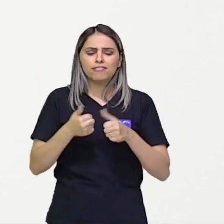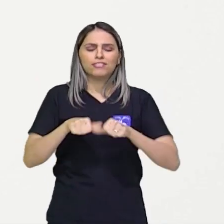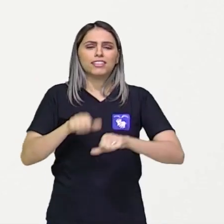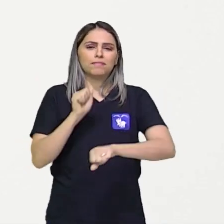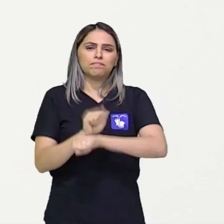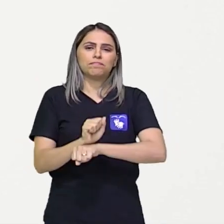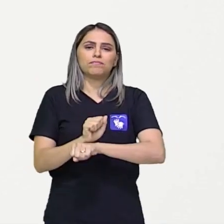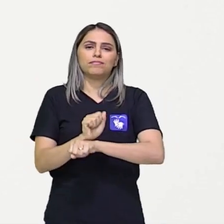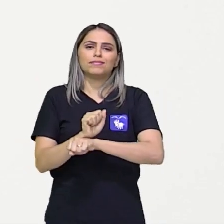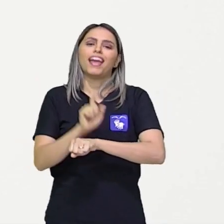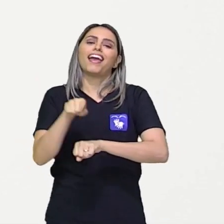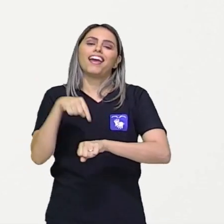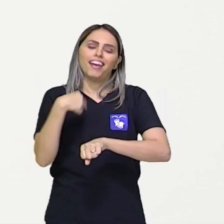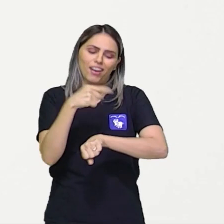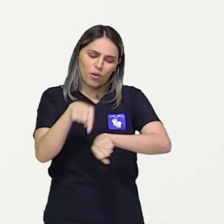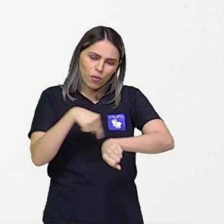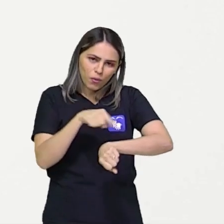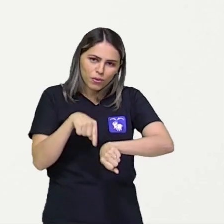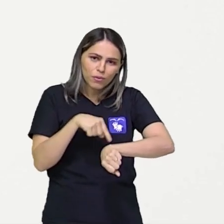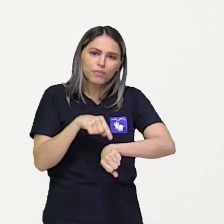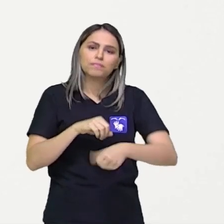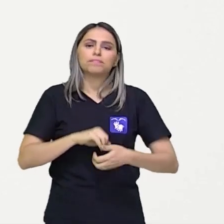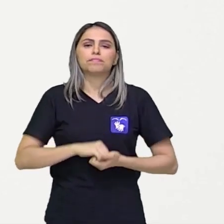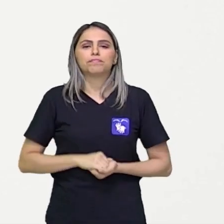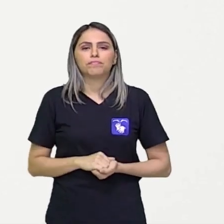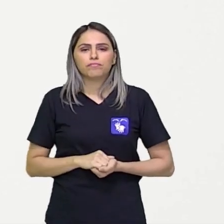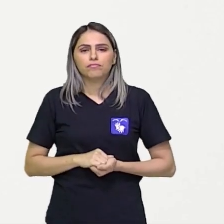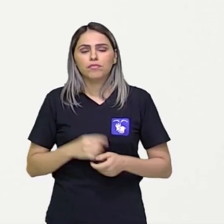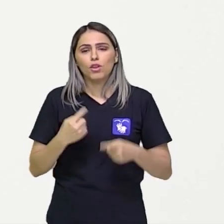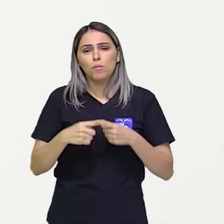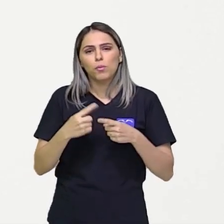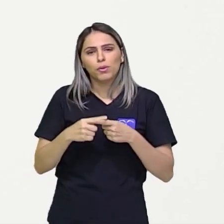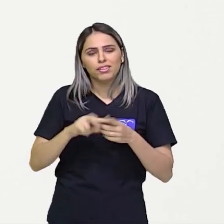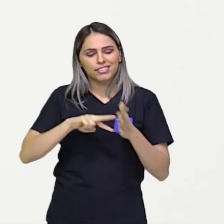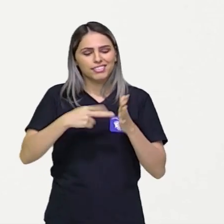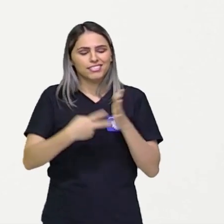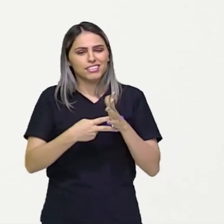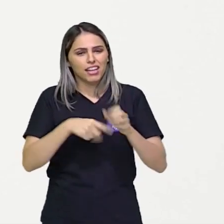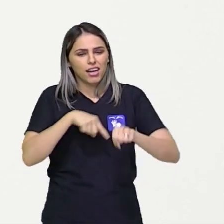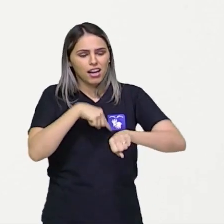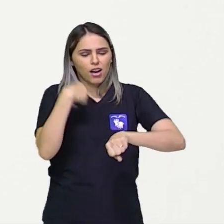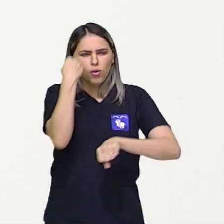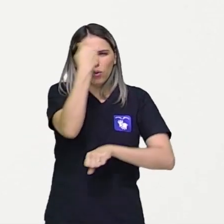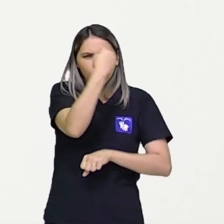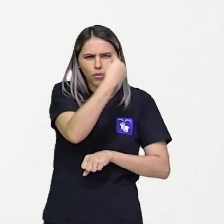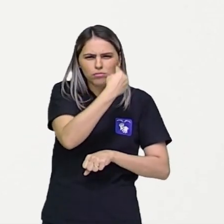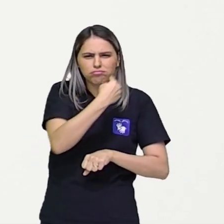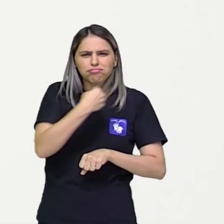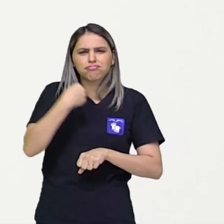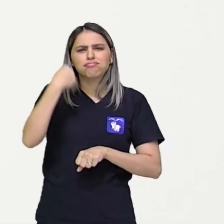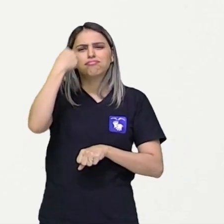lugar. É o relógio, porque olha só, os ponteiros eles dão uma